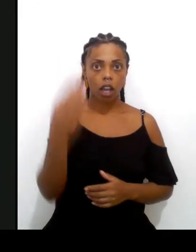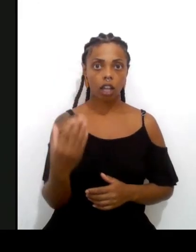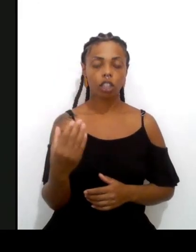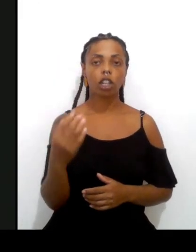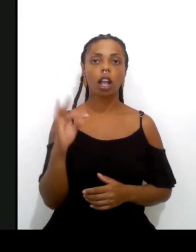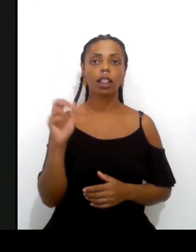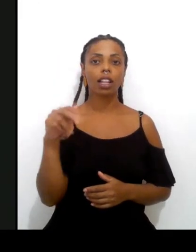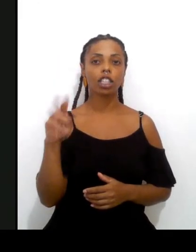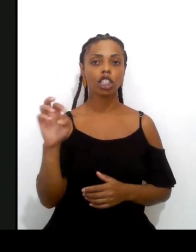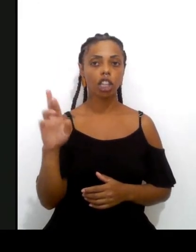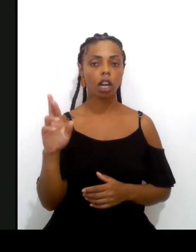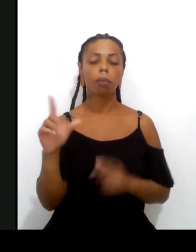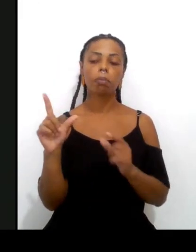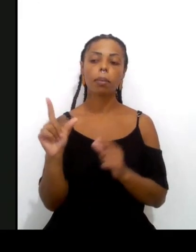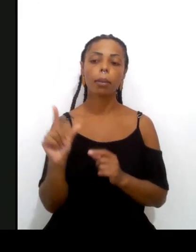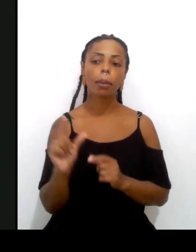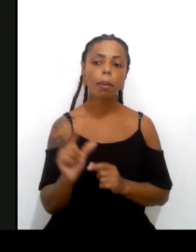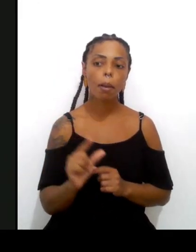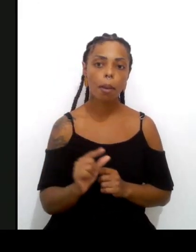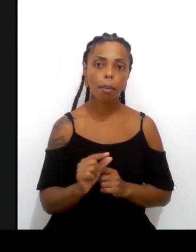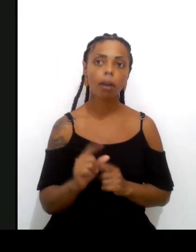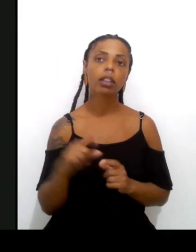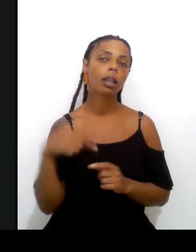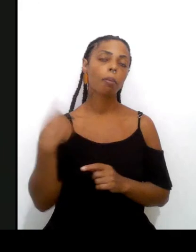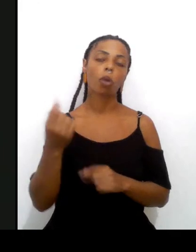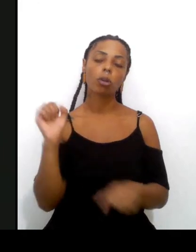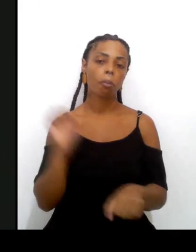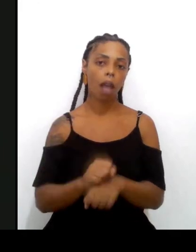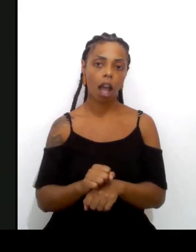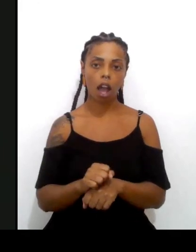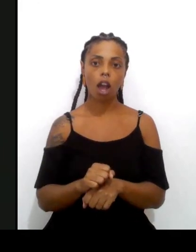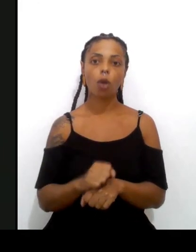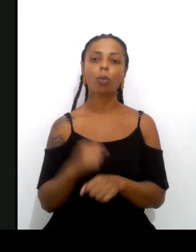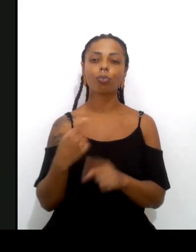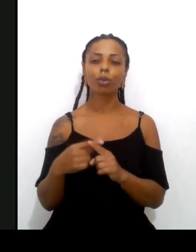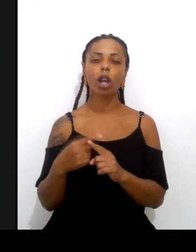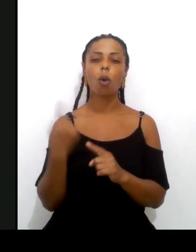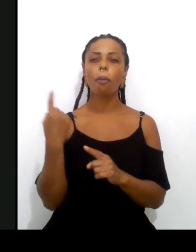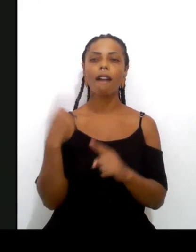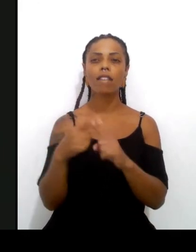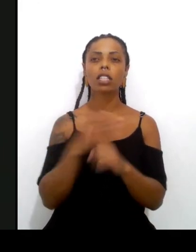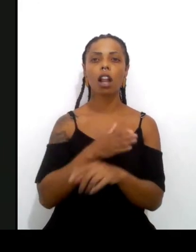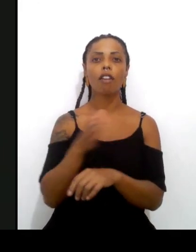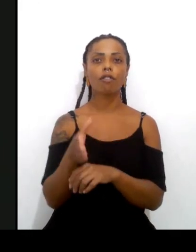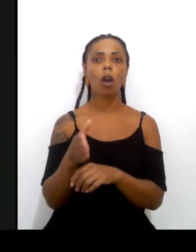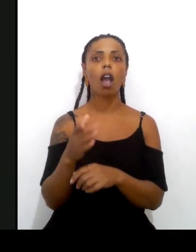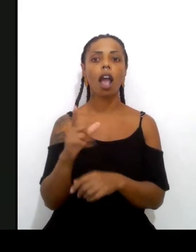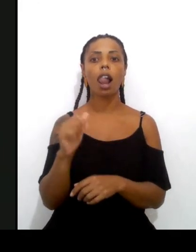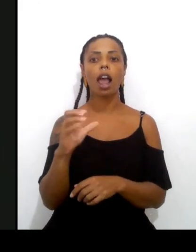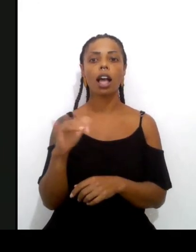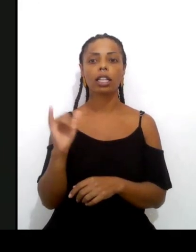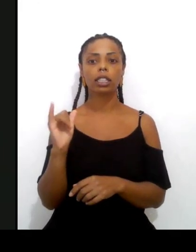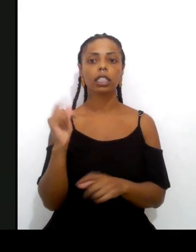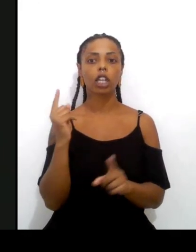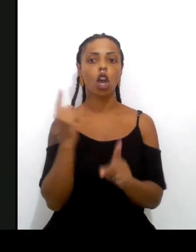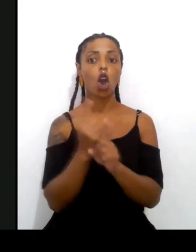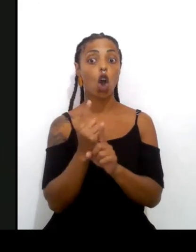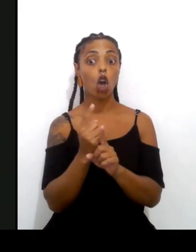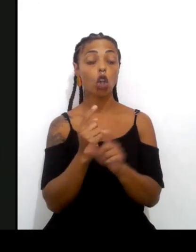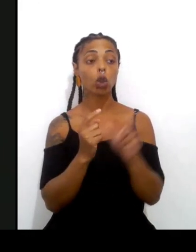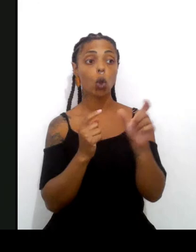e eventualmente pararam depois de uma visita desastrosa na qual lei se encontrou o bacon na cama com o garoto marroquino